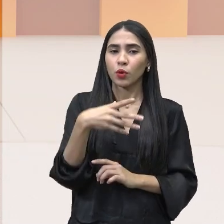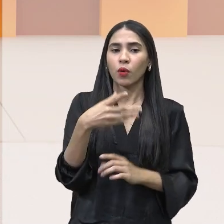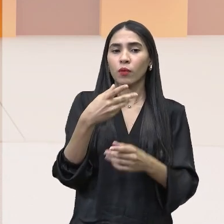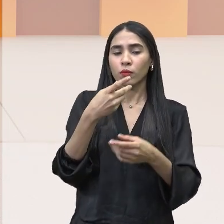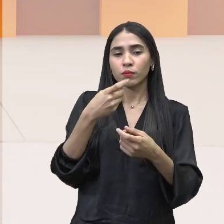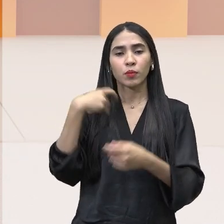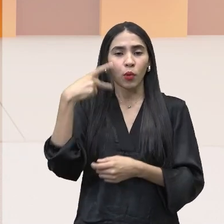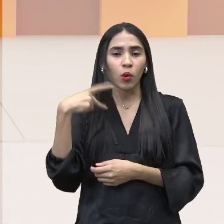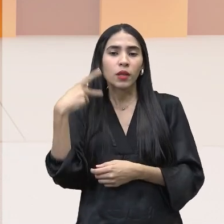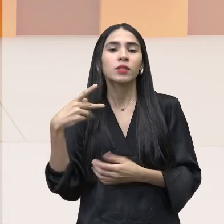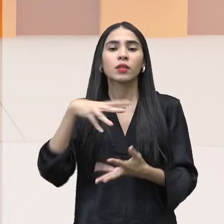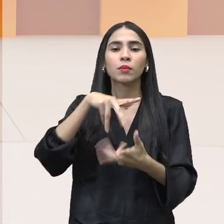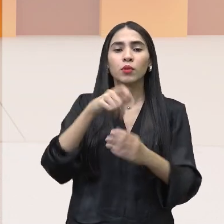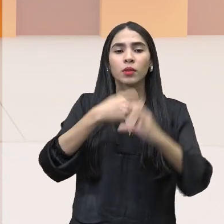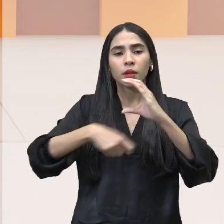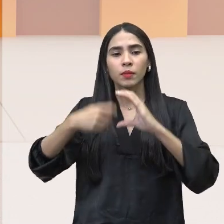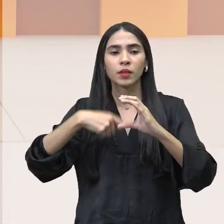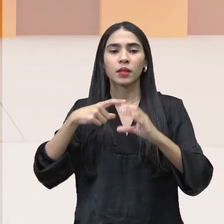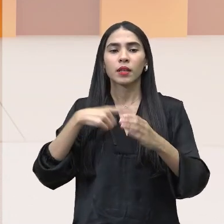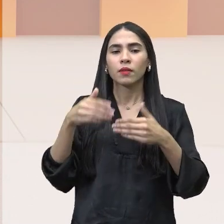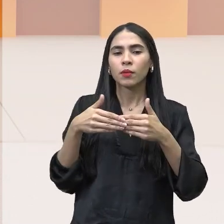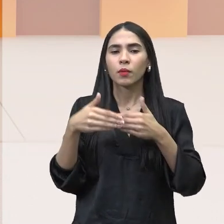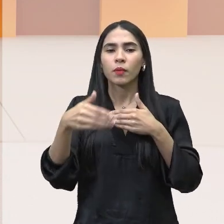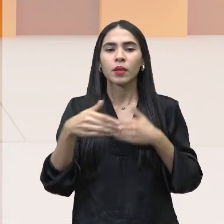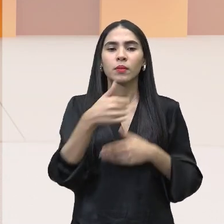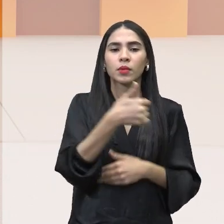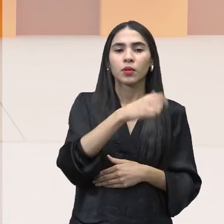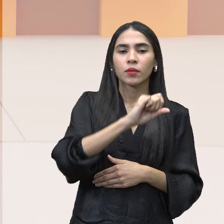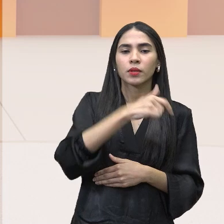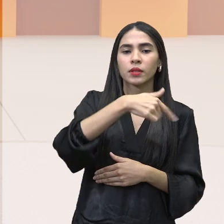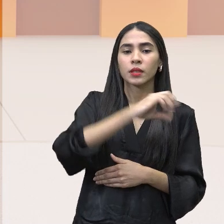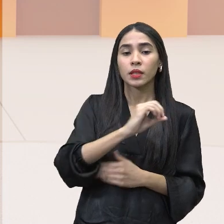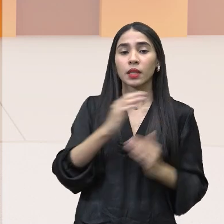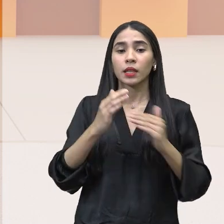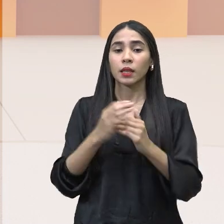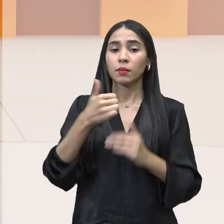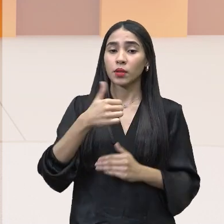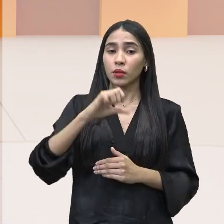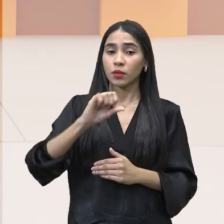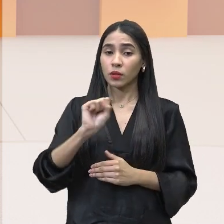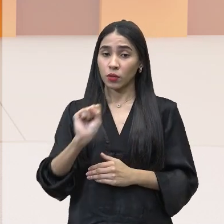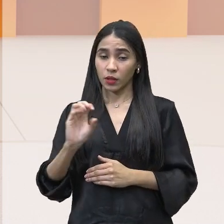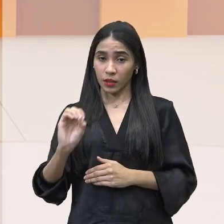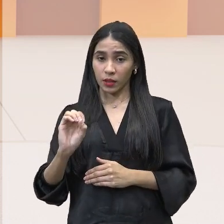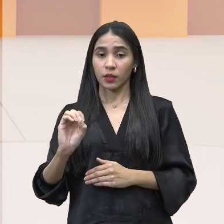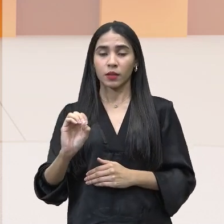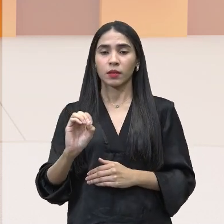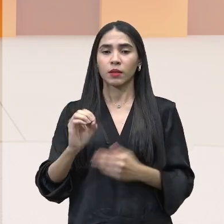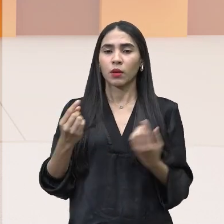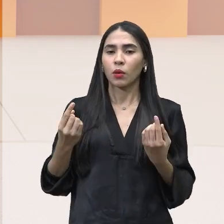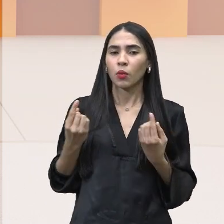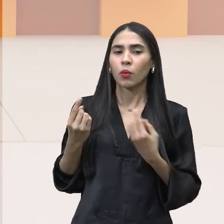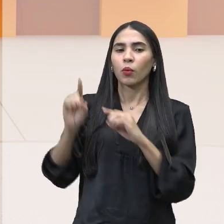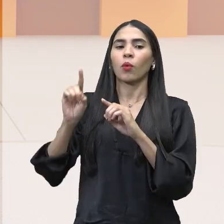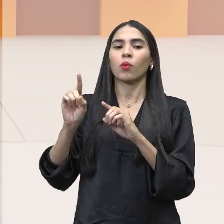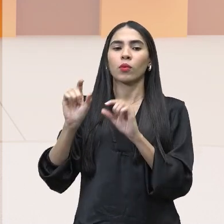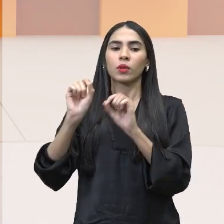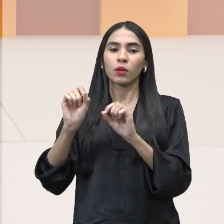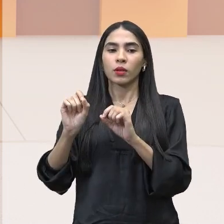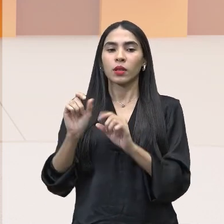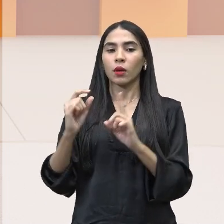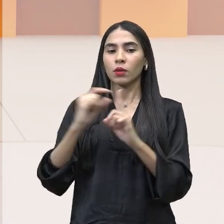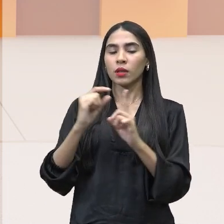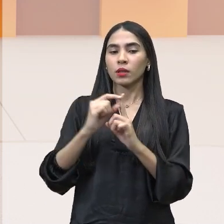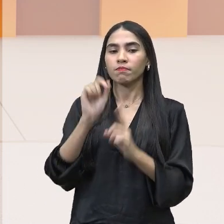mundo capitalista que teve início nos anos 1970 e 1980, contrapondo-se ao